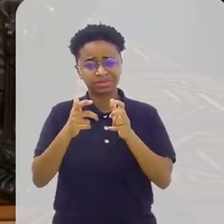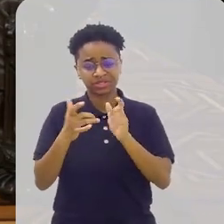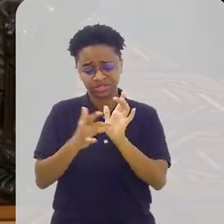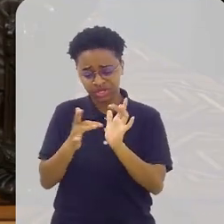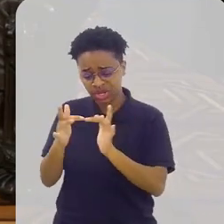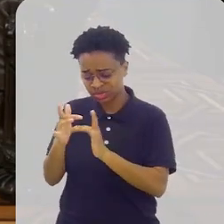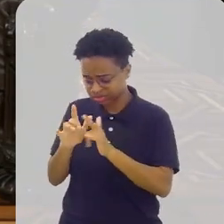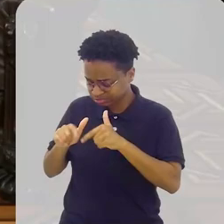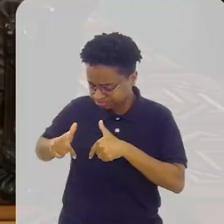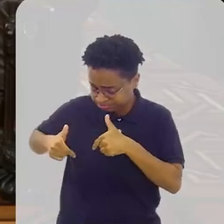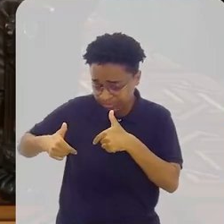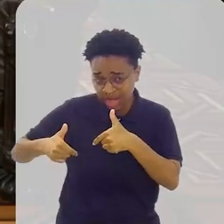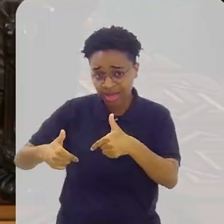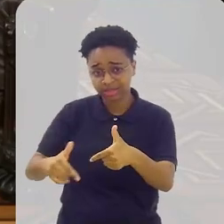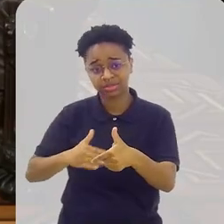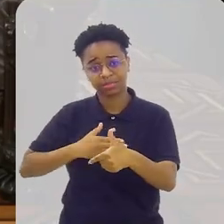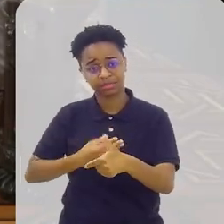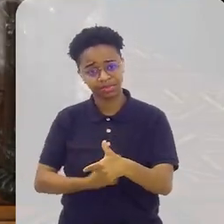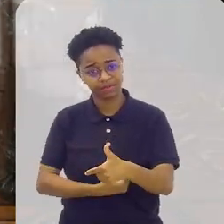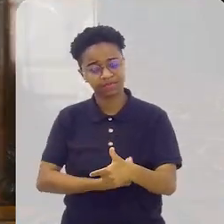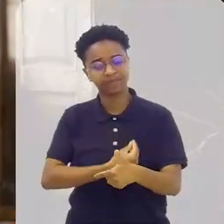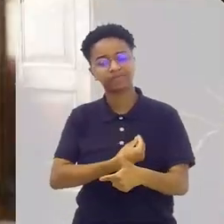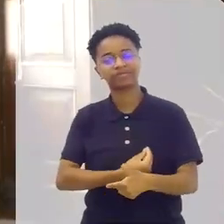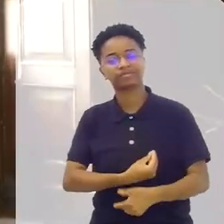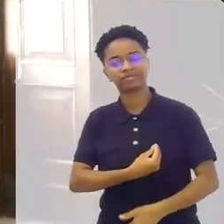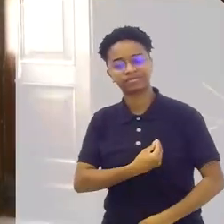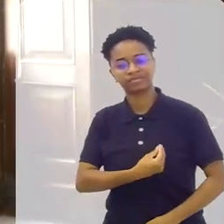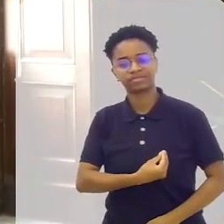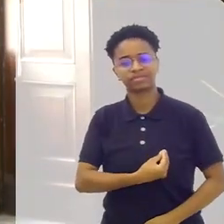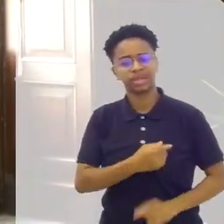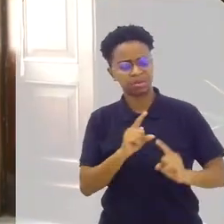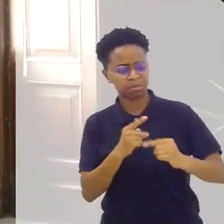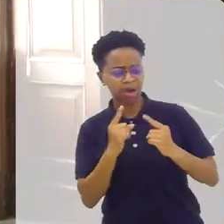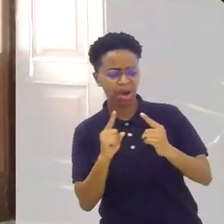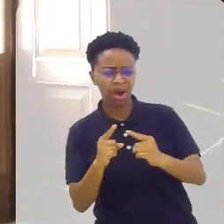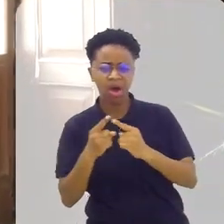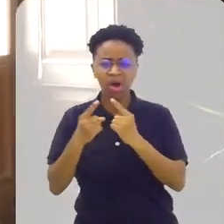eu pude ver se Cristo fez em minha vida